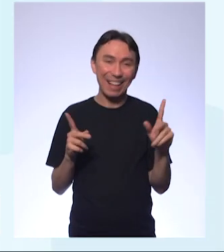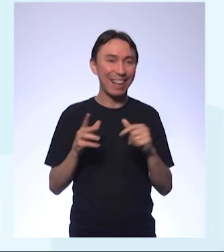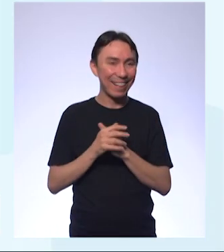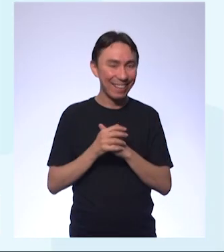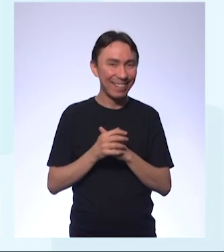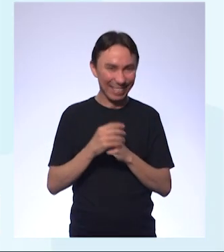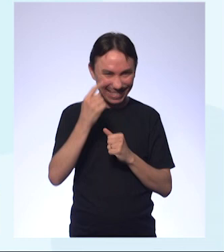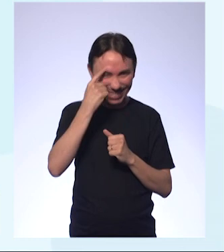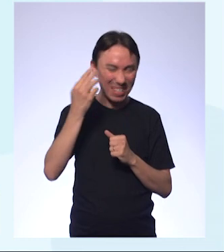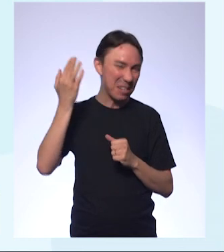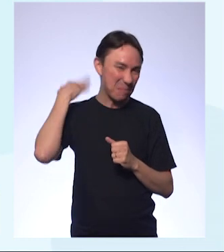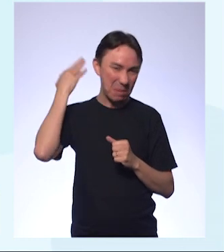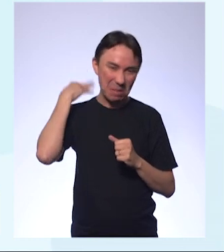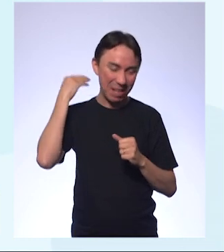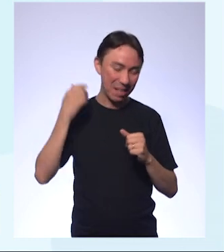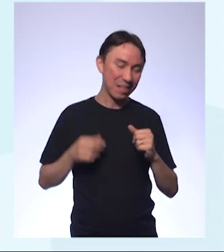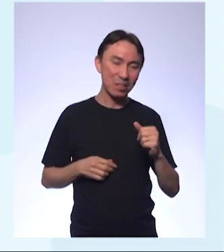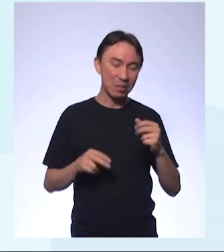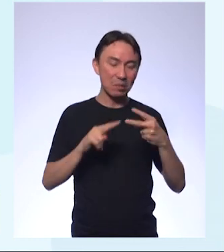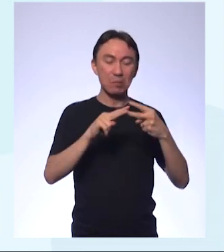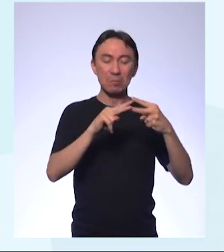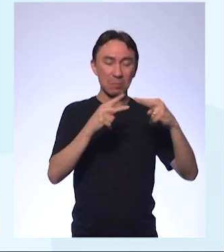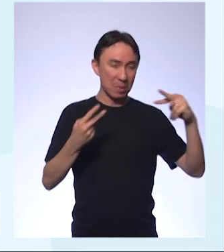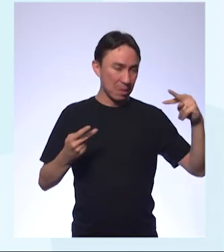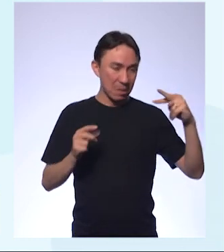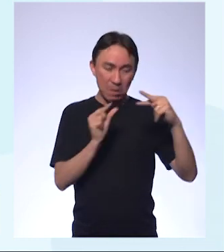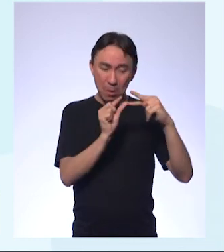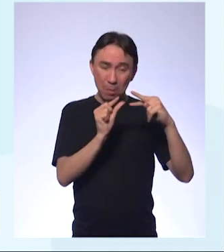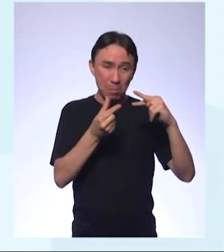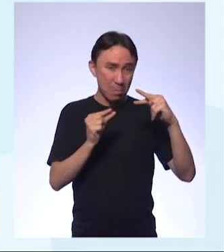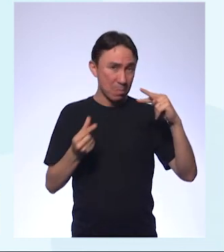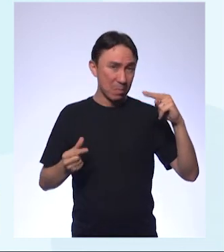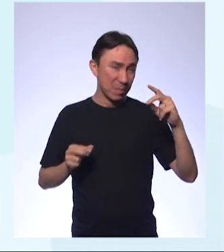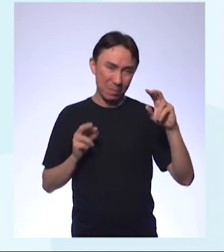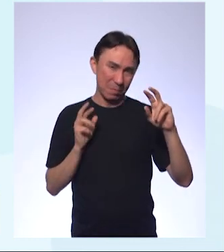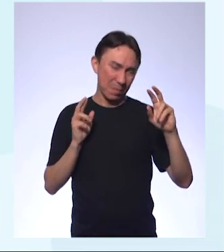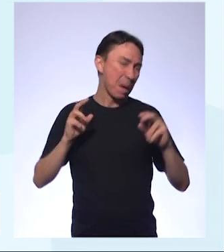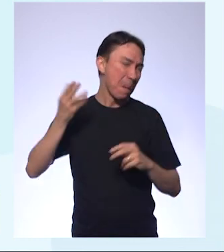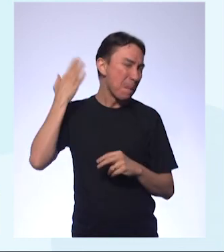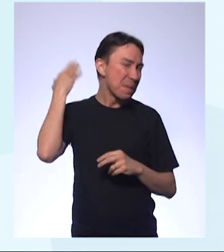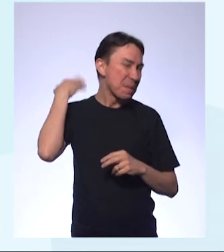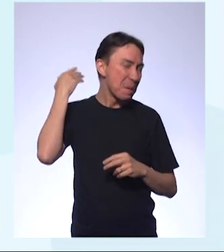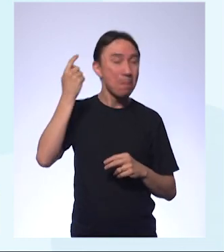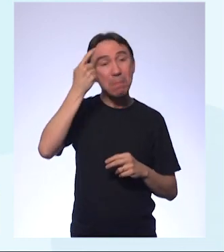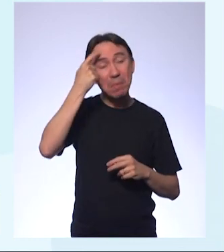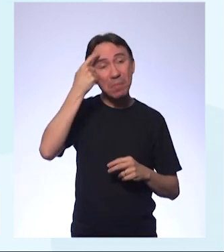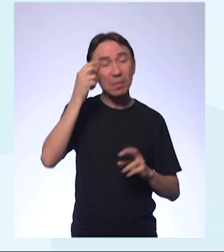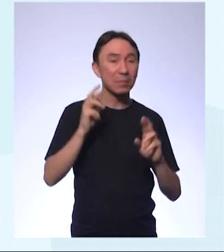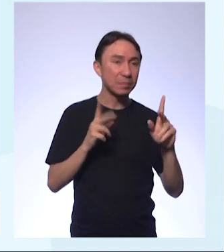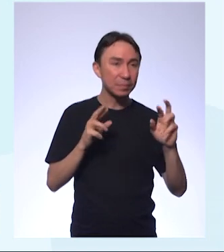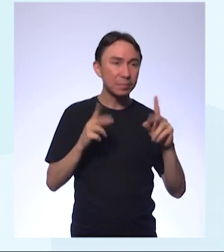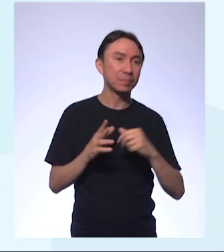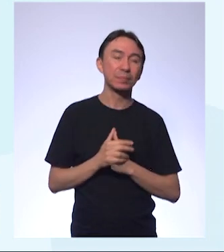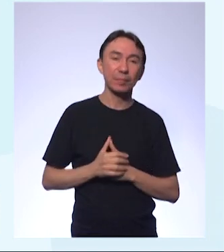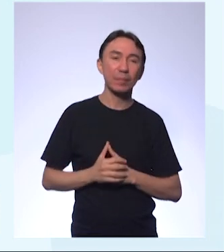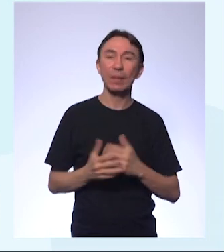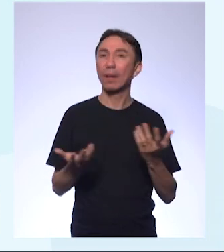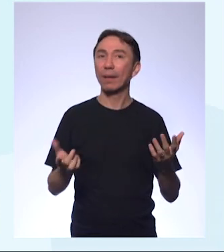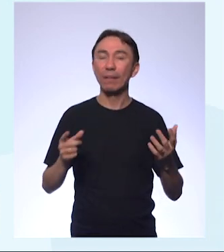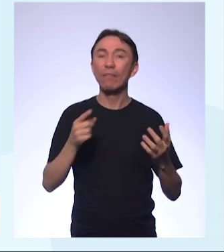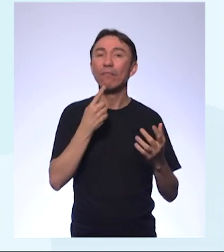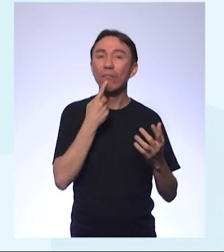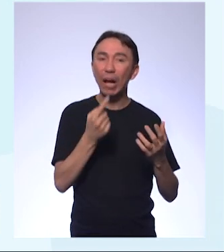relação aos fatores de Mendel lá. Então, se a gente for pensar, quando a gente fala em homozigoto, a gente